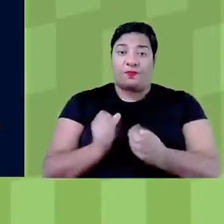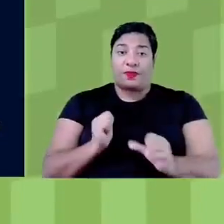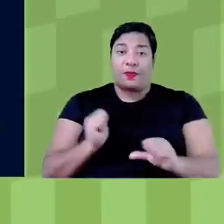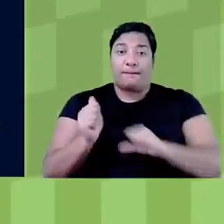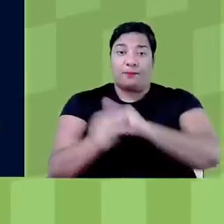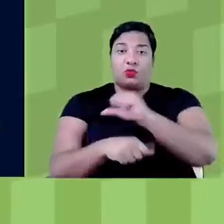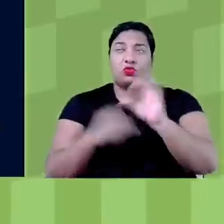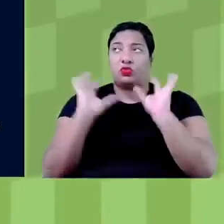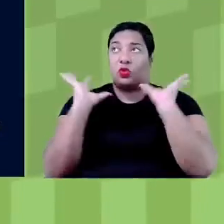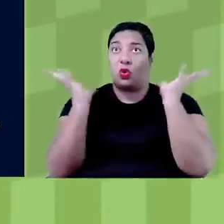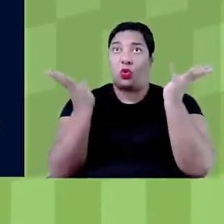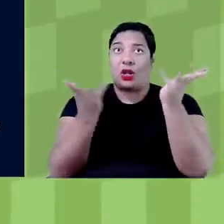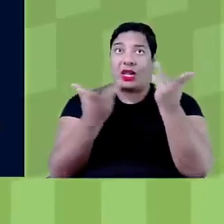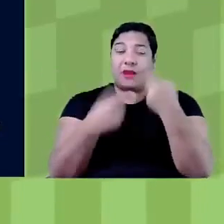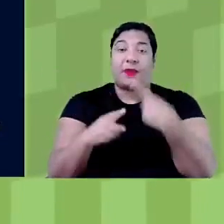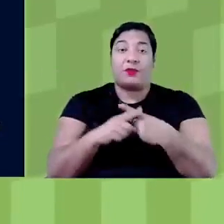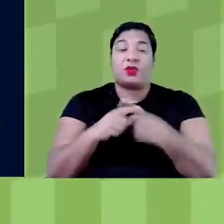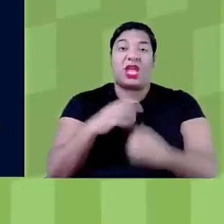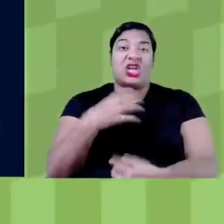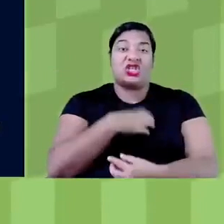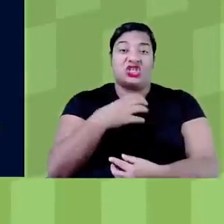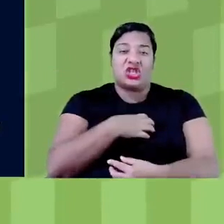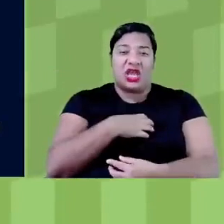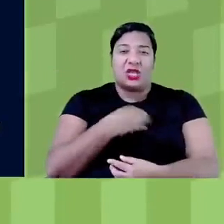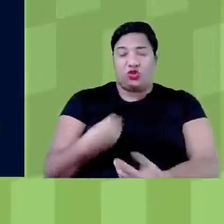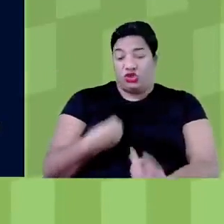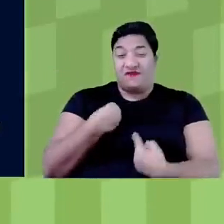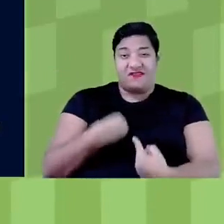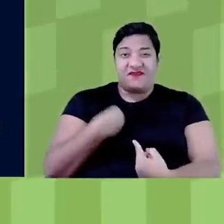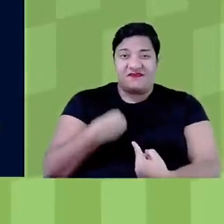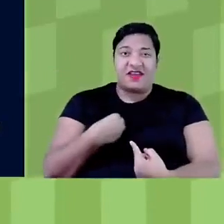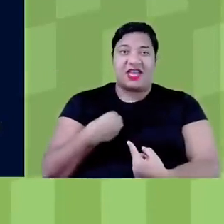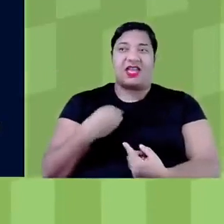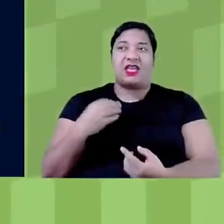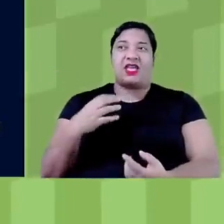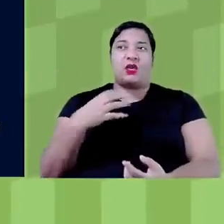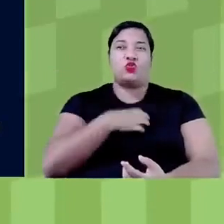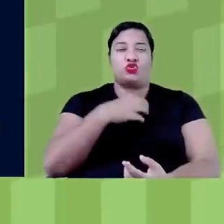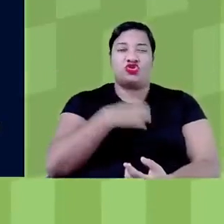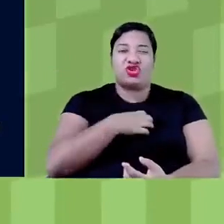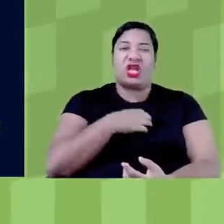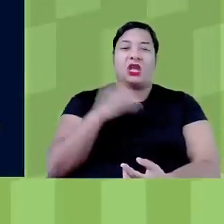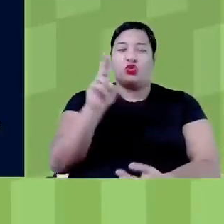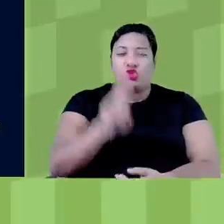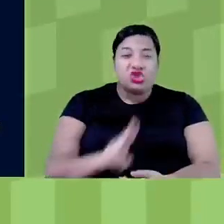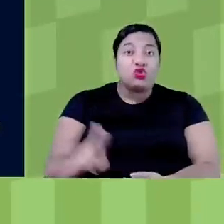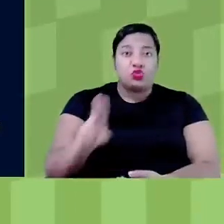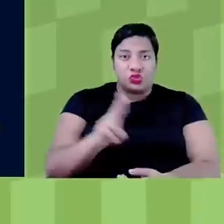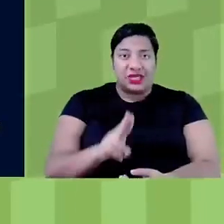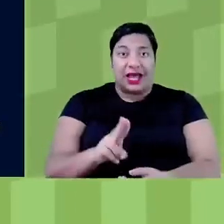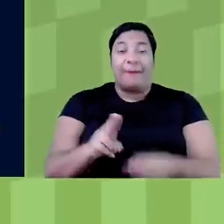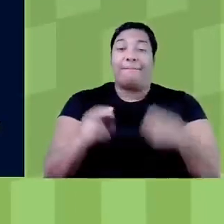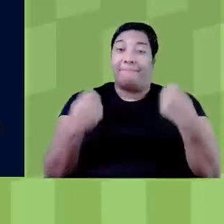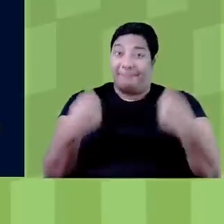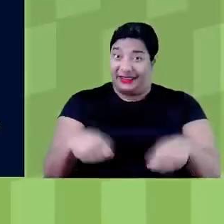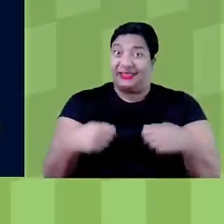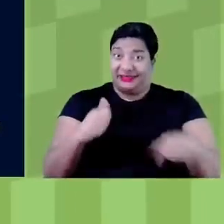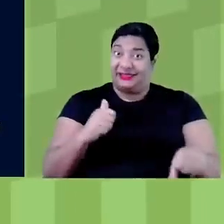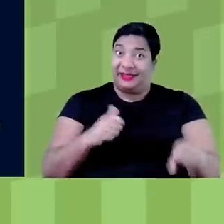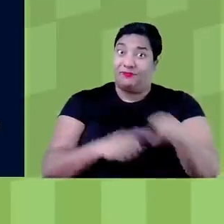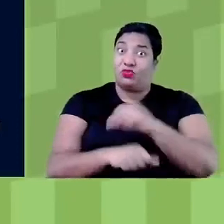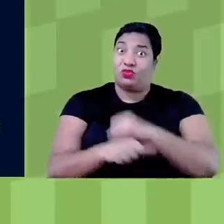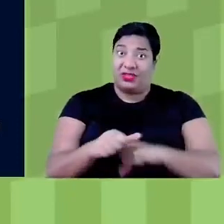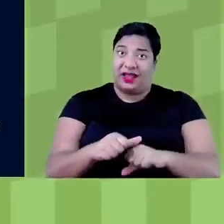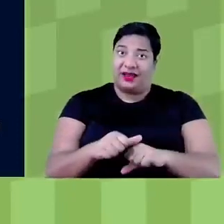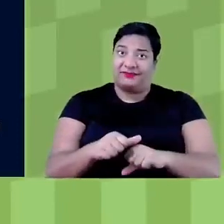causada pelos nossos modos de produção e modo de consumo. Se a gente precisa mudar isso para conseguir mudar o